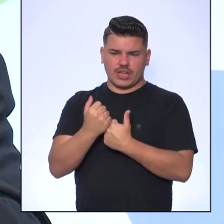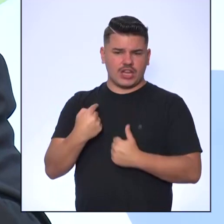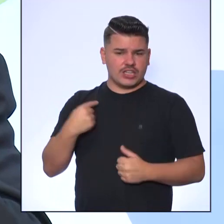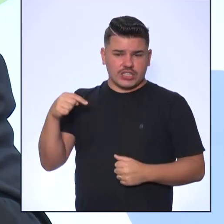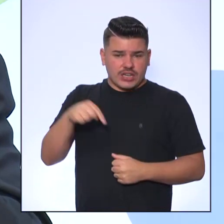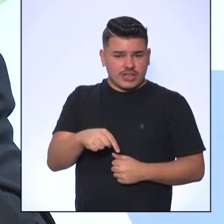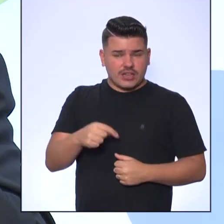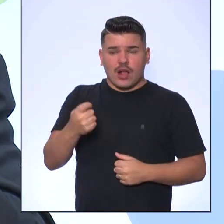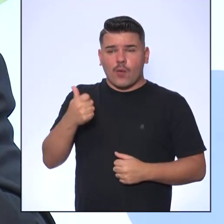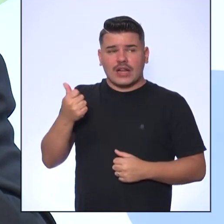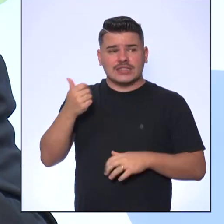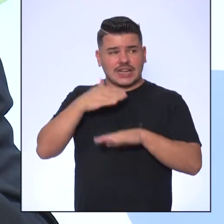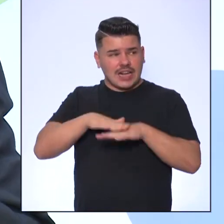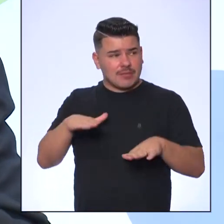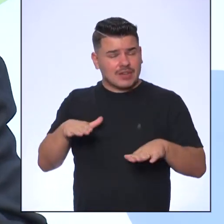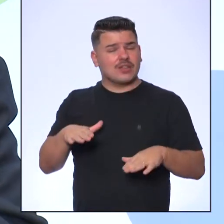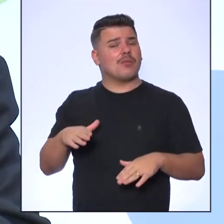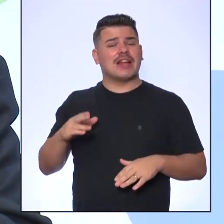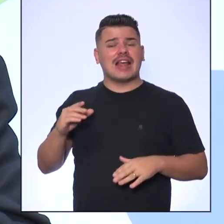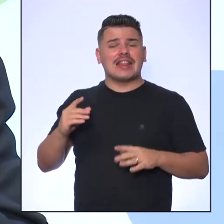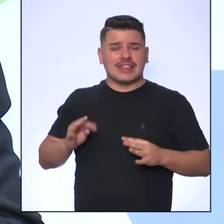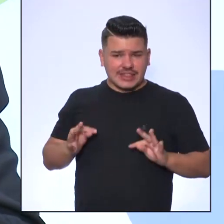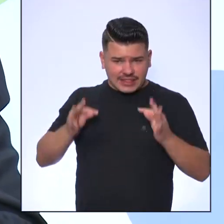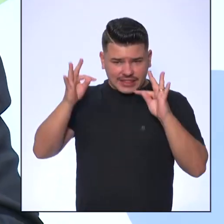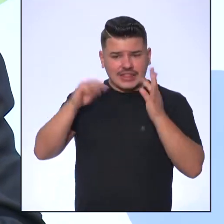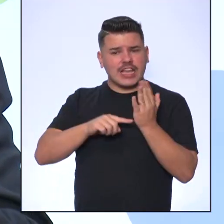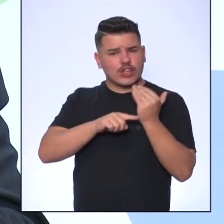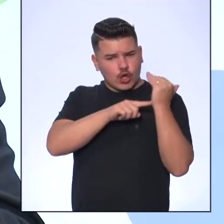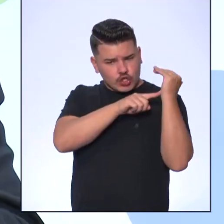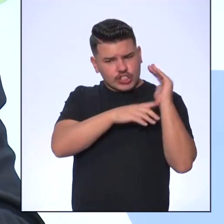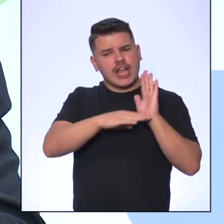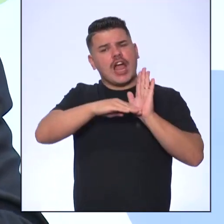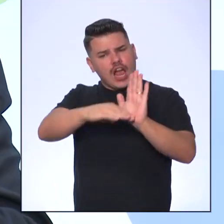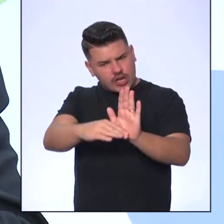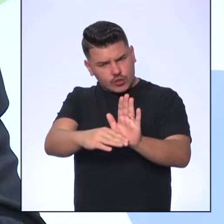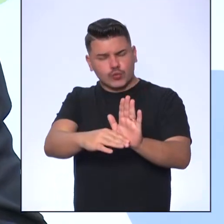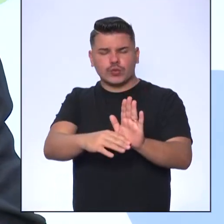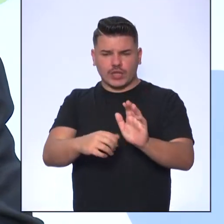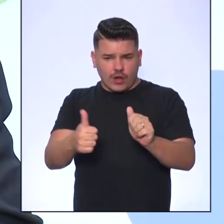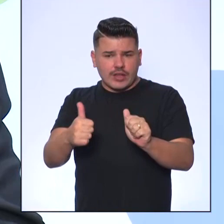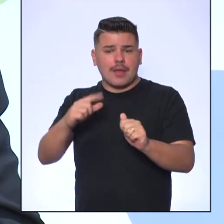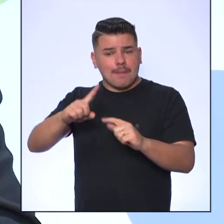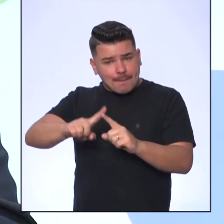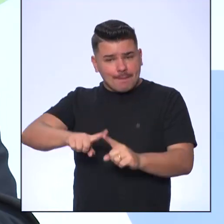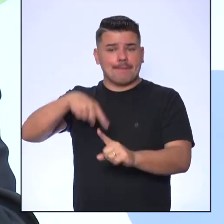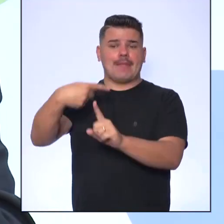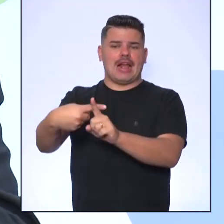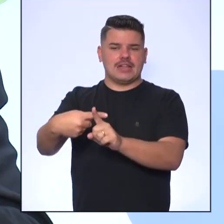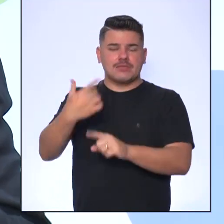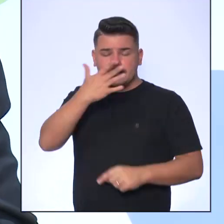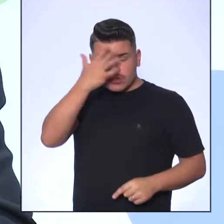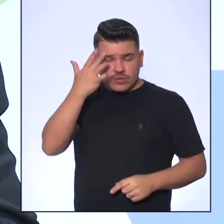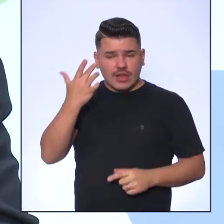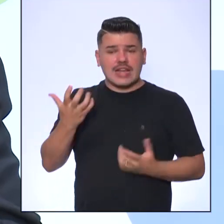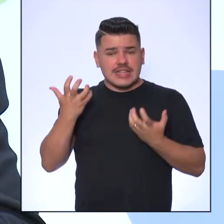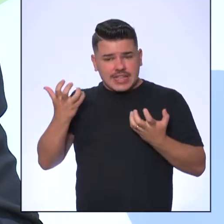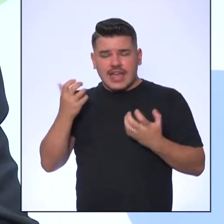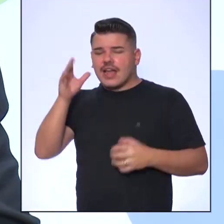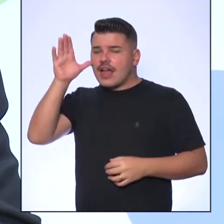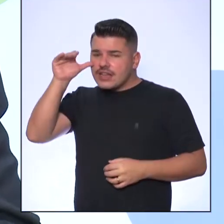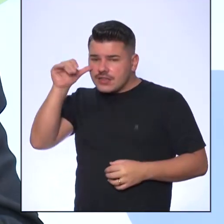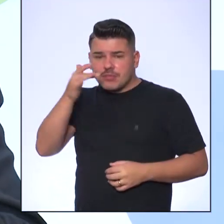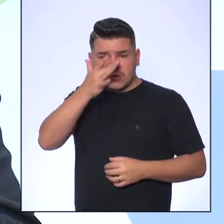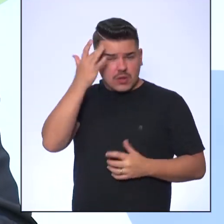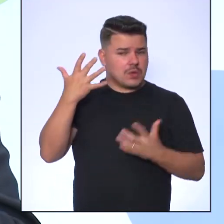fim. A tecnologia pode trazer algo mais, a gente vai estar oferecendo para aqueles alunos que quiserem. Se ninguém quiser, ok,